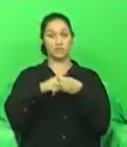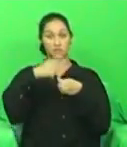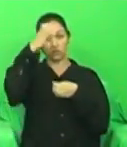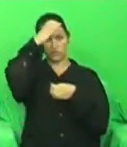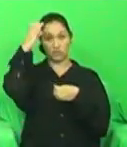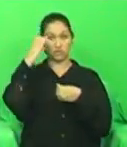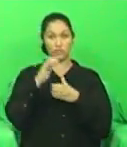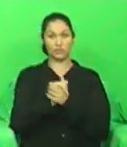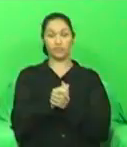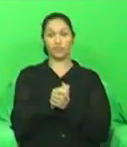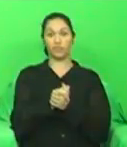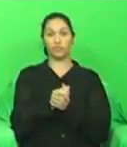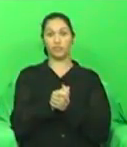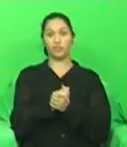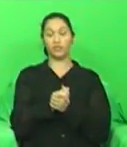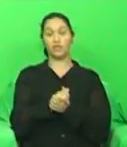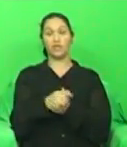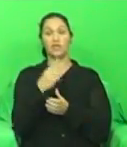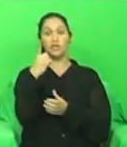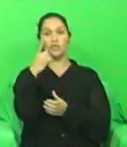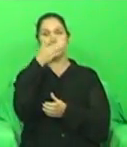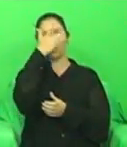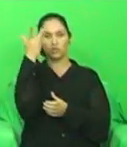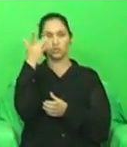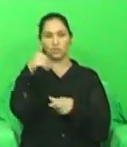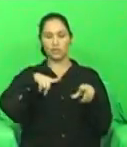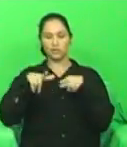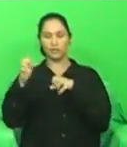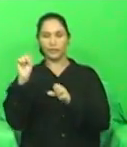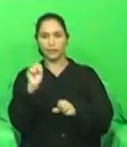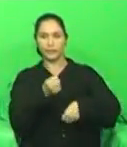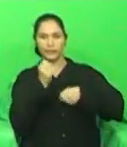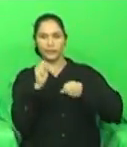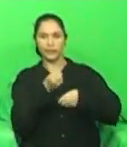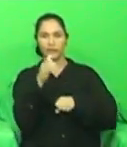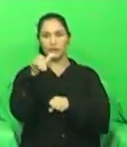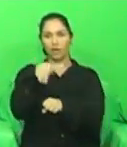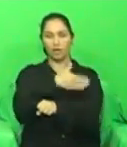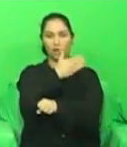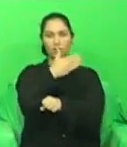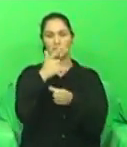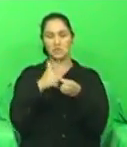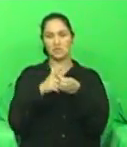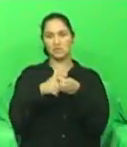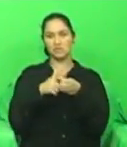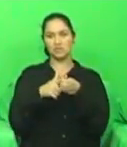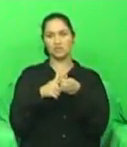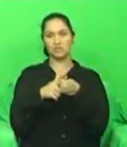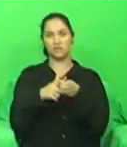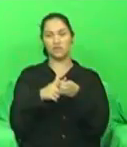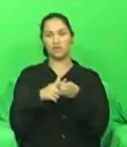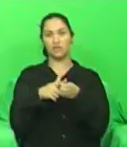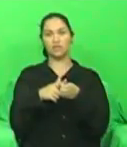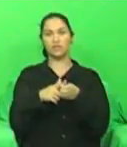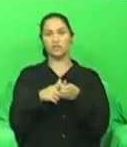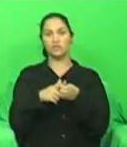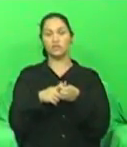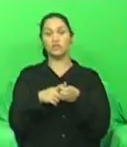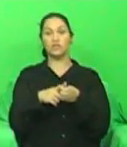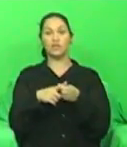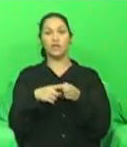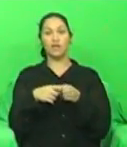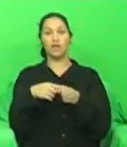rua custa 7103 reais enquantos fomos atrás de informações em vários setores